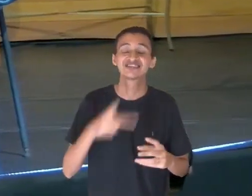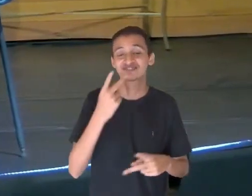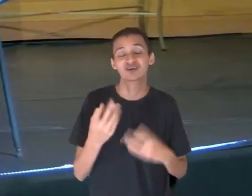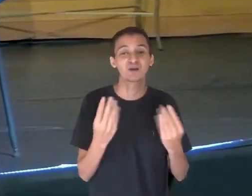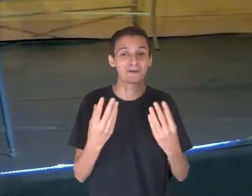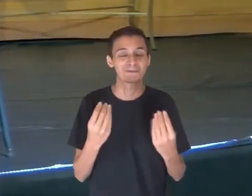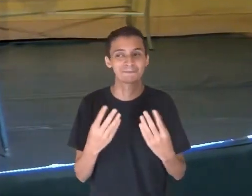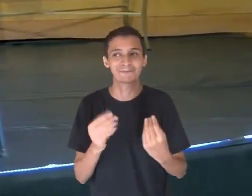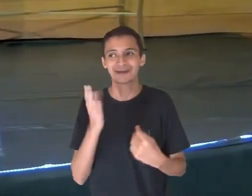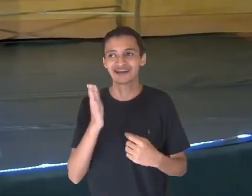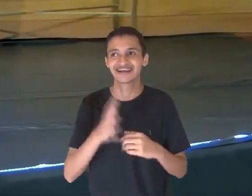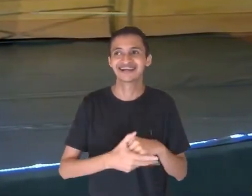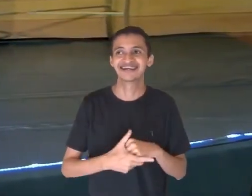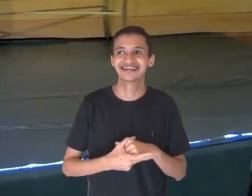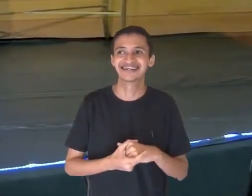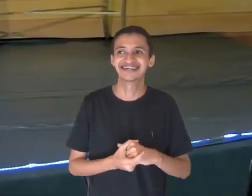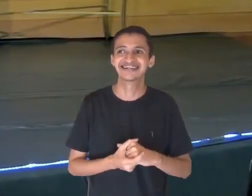quer pregar.